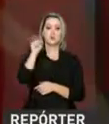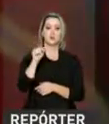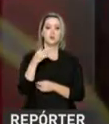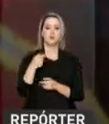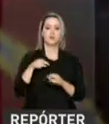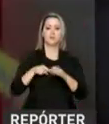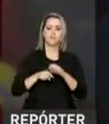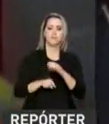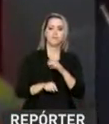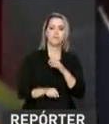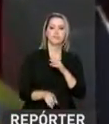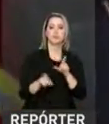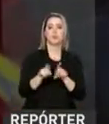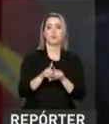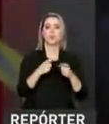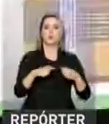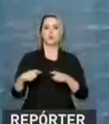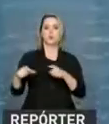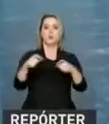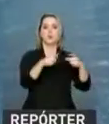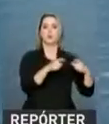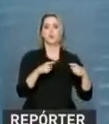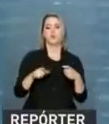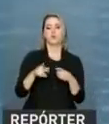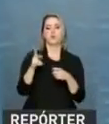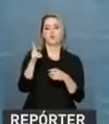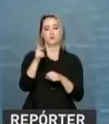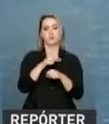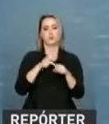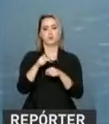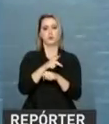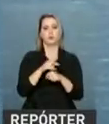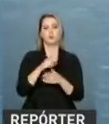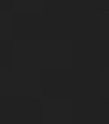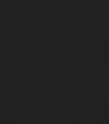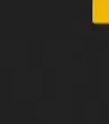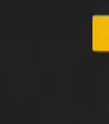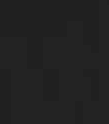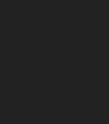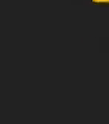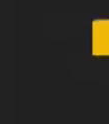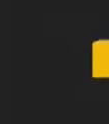para a exploração dos vários campos de petróleo da área do pré-sal.